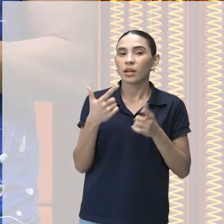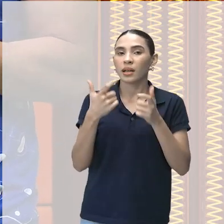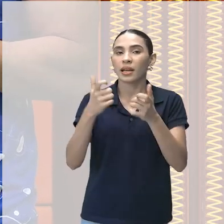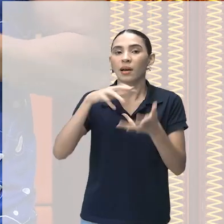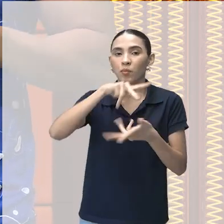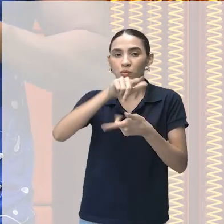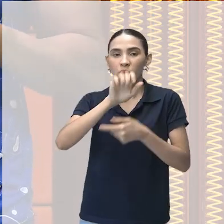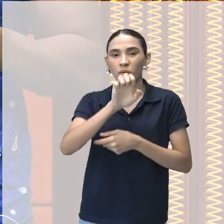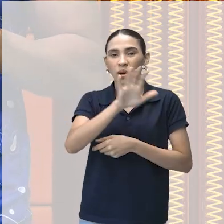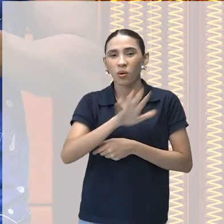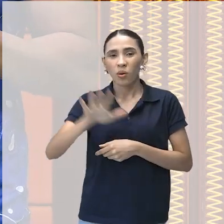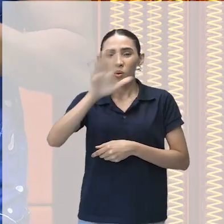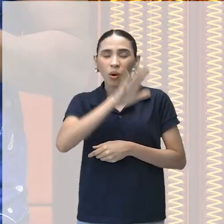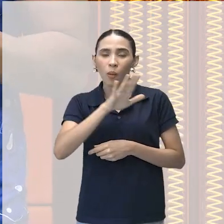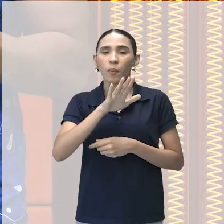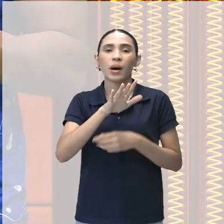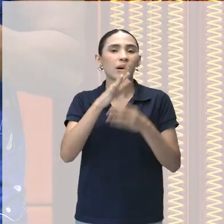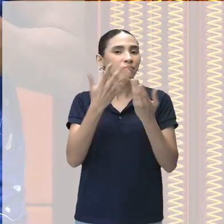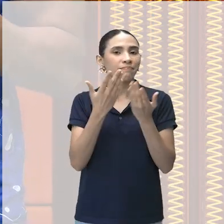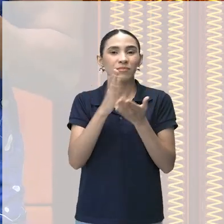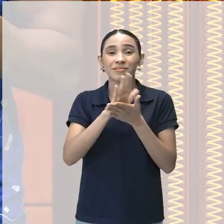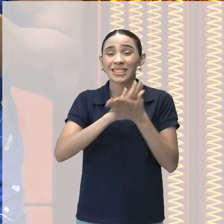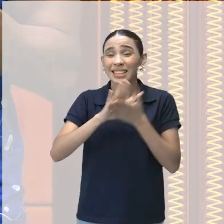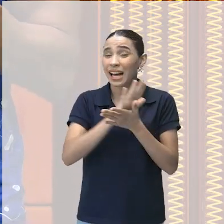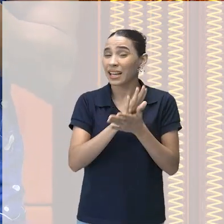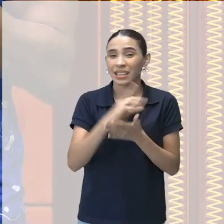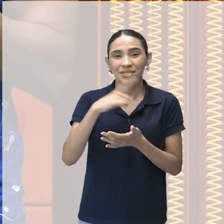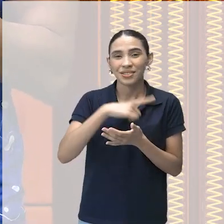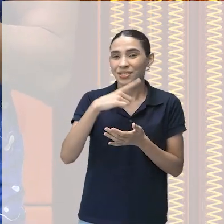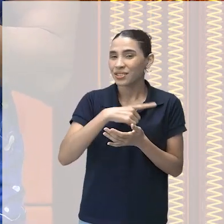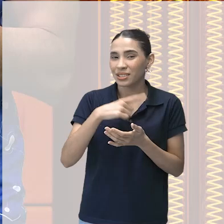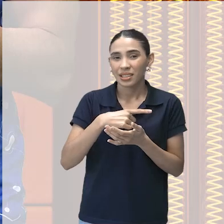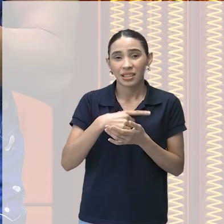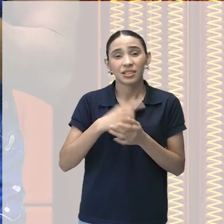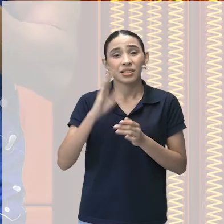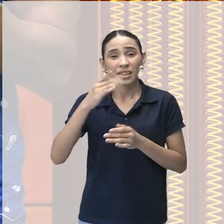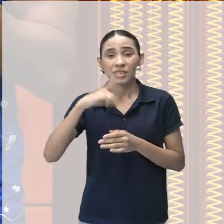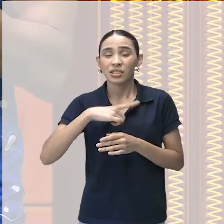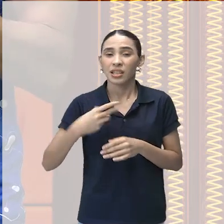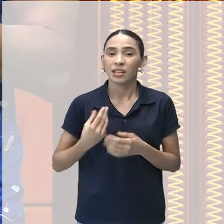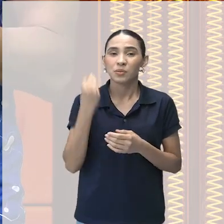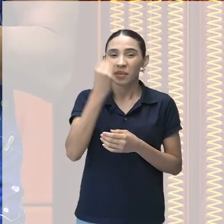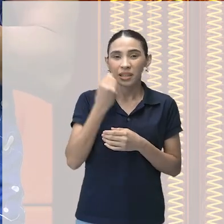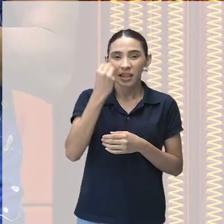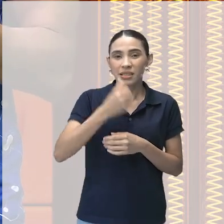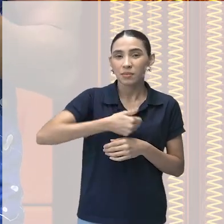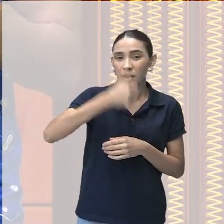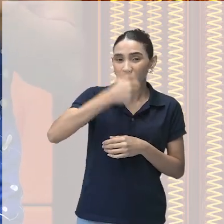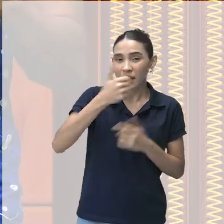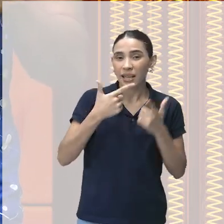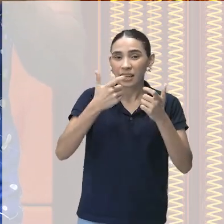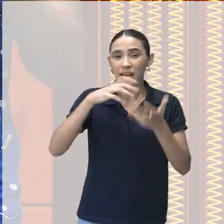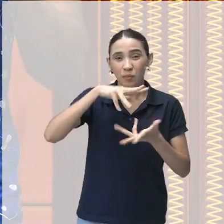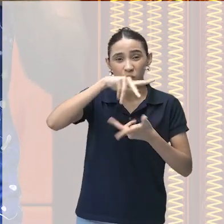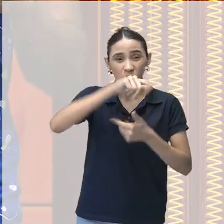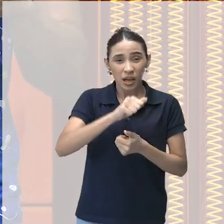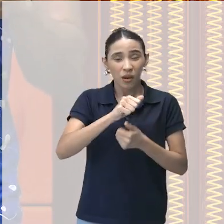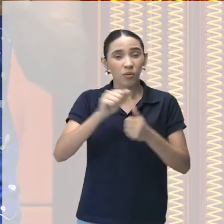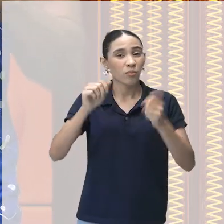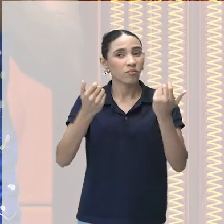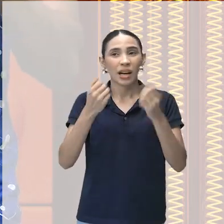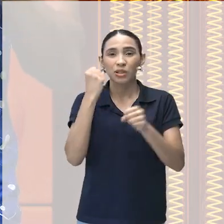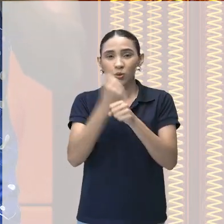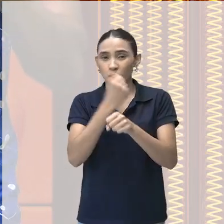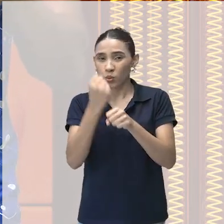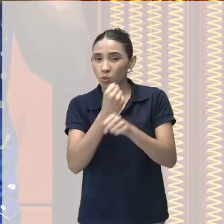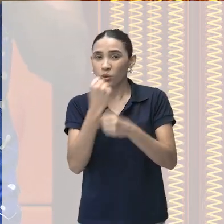estava totalmente devastada, destruída. Ela já tinha vivenciado a Primeira Guerra Mundial e, na Segunda Guerra Mundial, toda a infraestrutura,